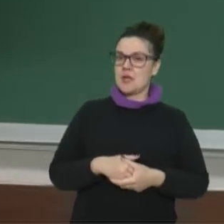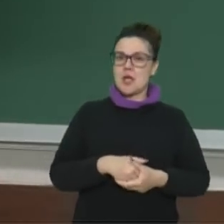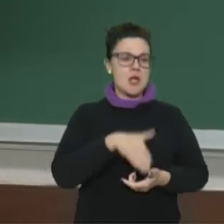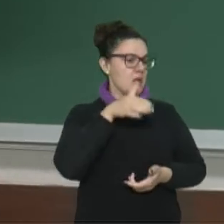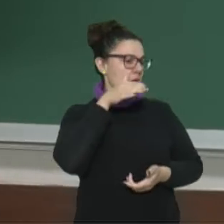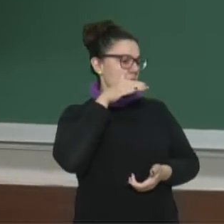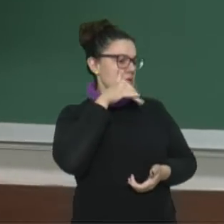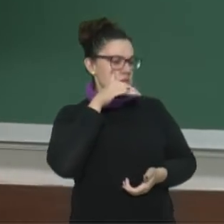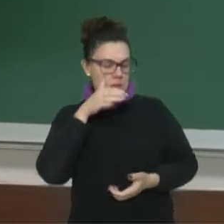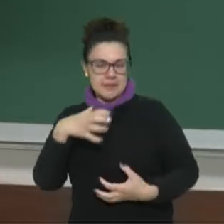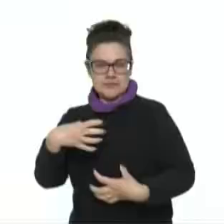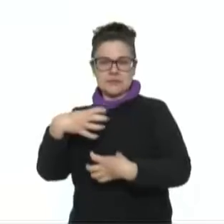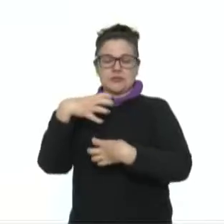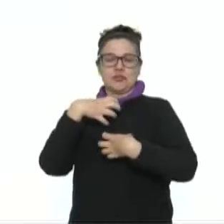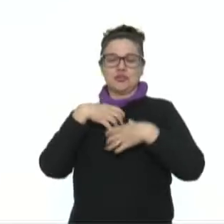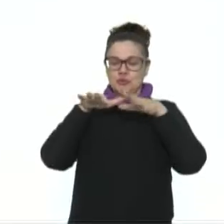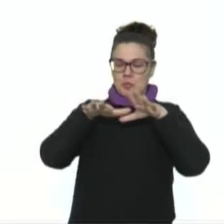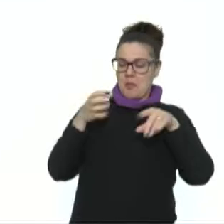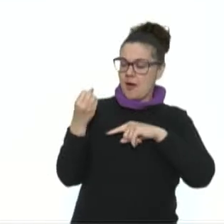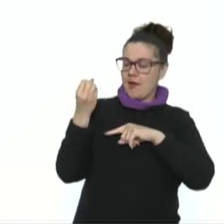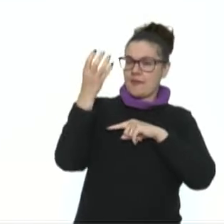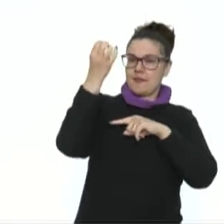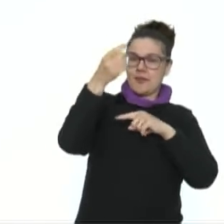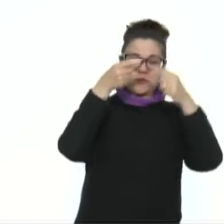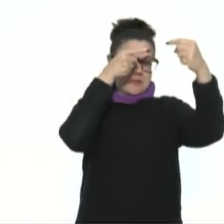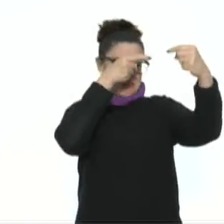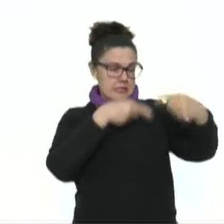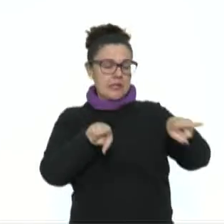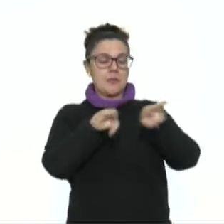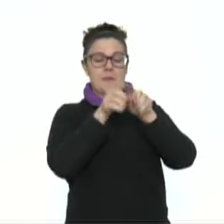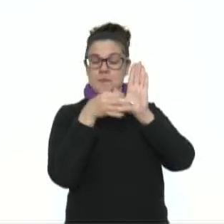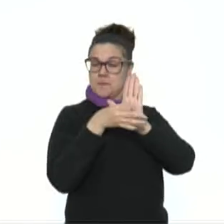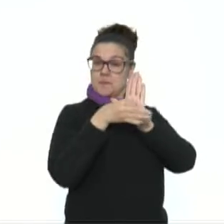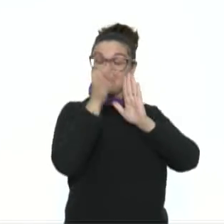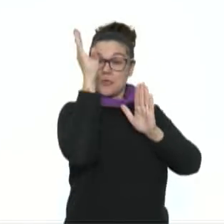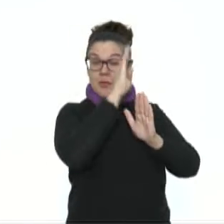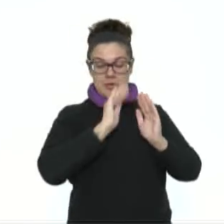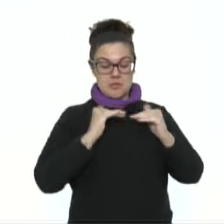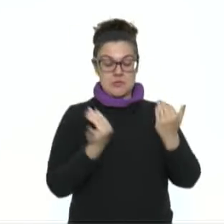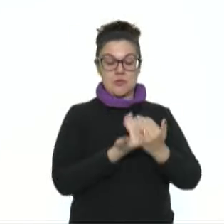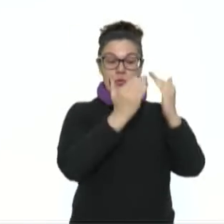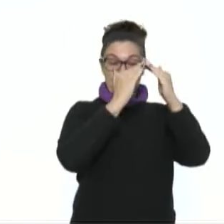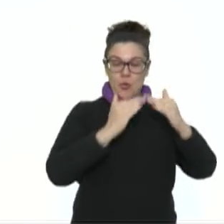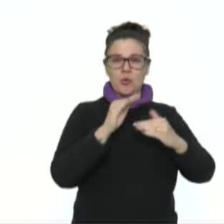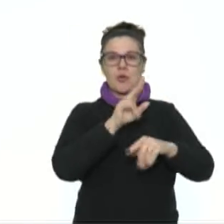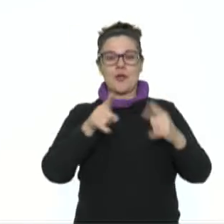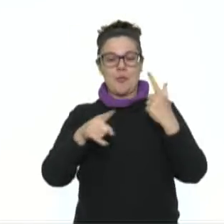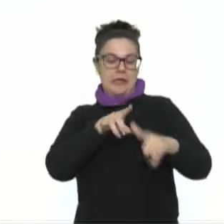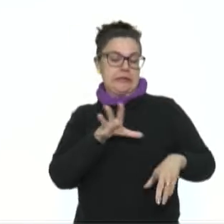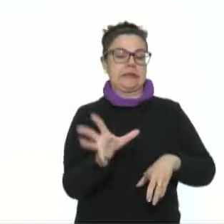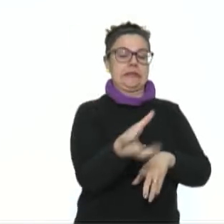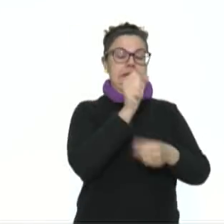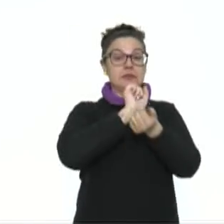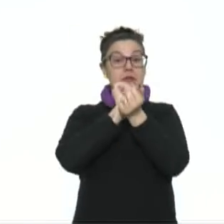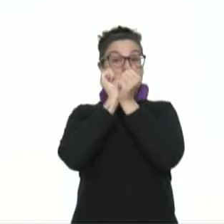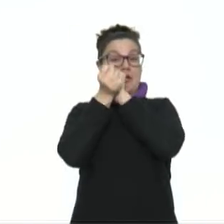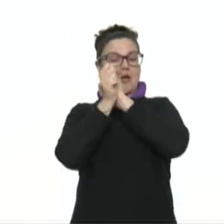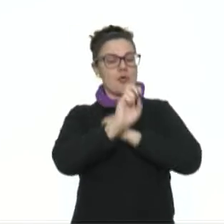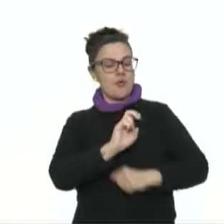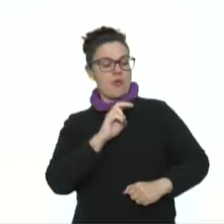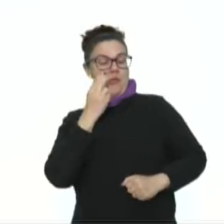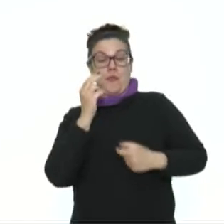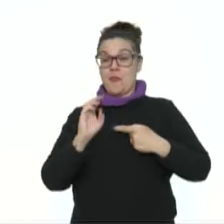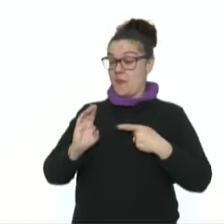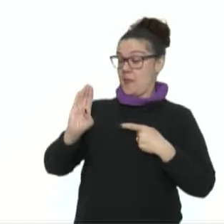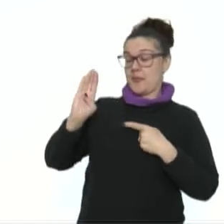explorar e sentir o mar, né, como uma viagem com desafios e também criticar o Brasil colônia que utiliza o trabalho escravista, ou